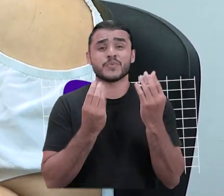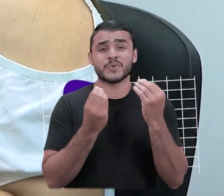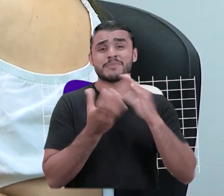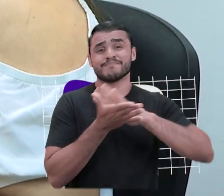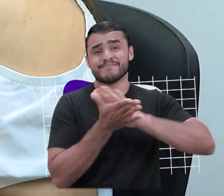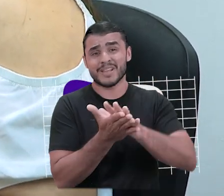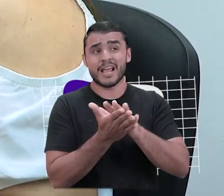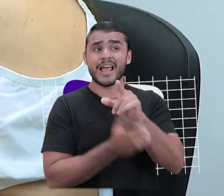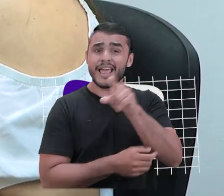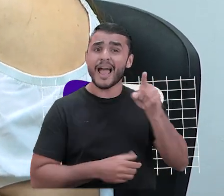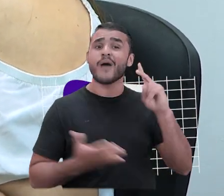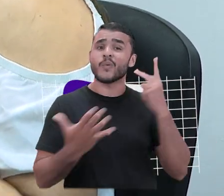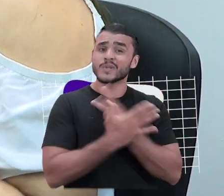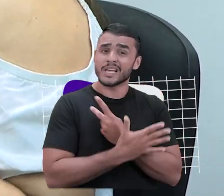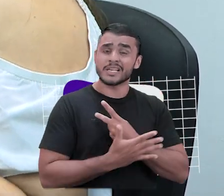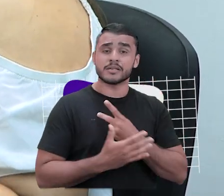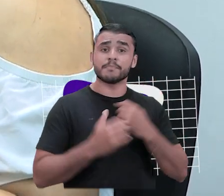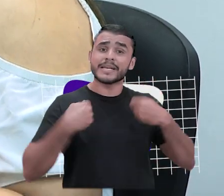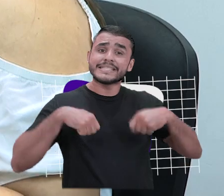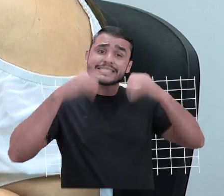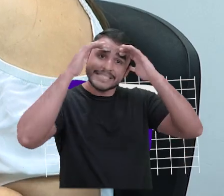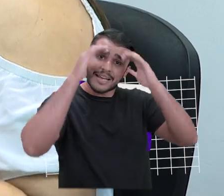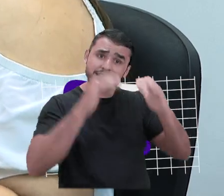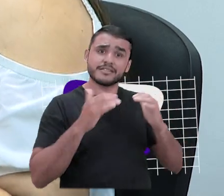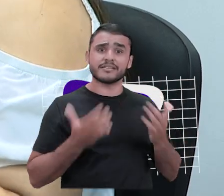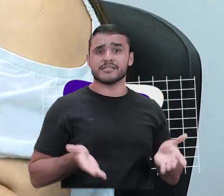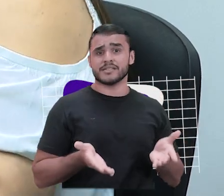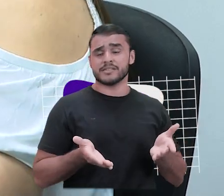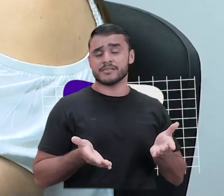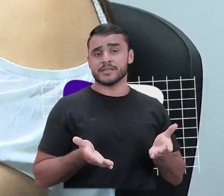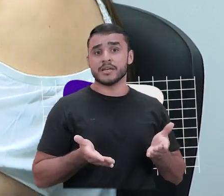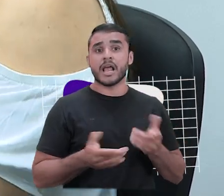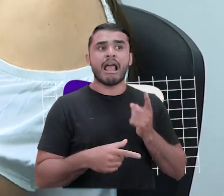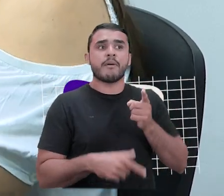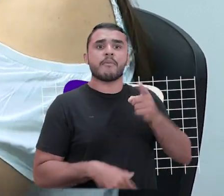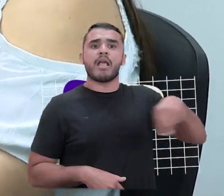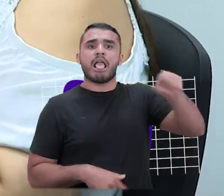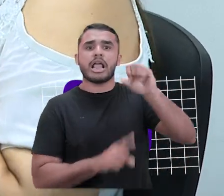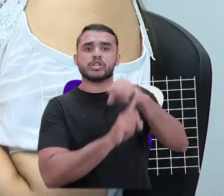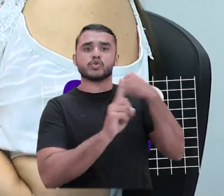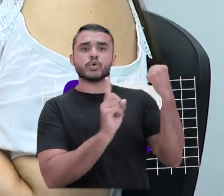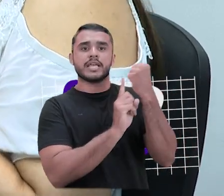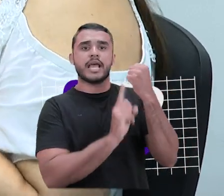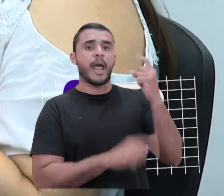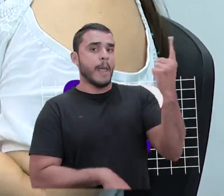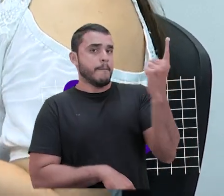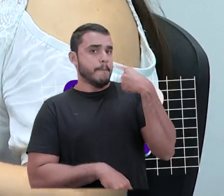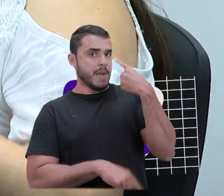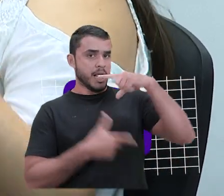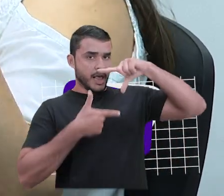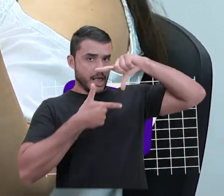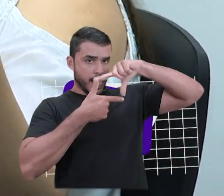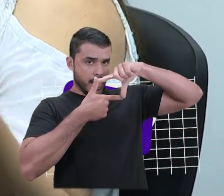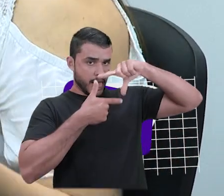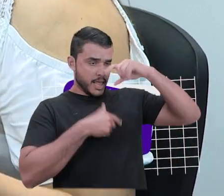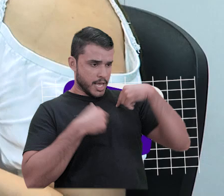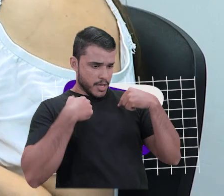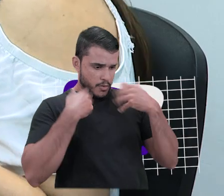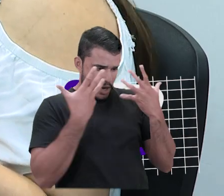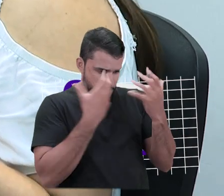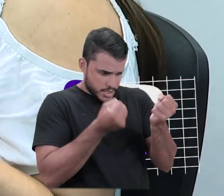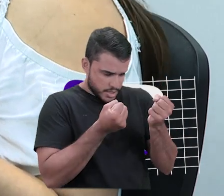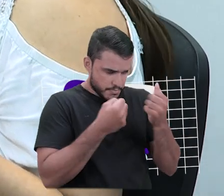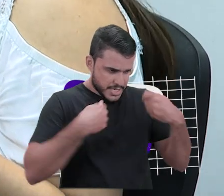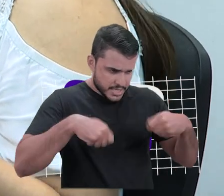sociedade querer, a todo custo, fazer com que a gente se molde aos padrões já